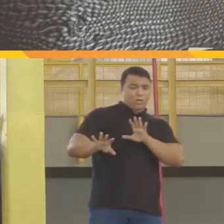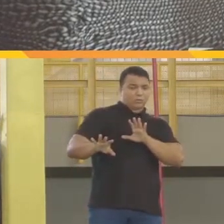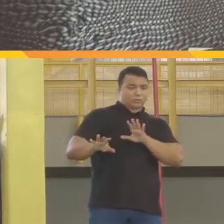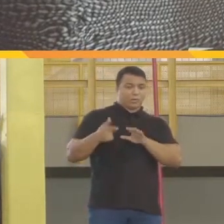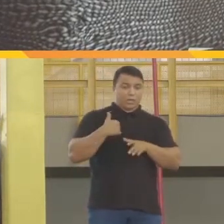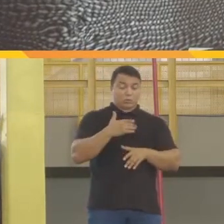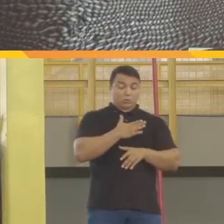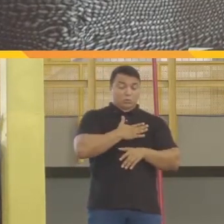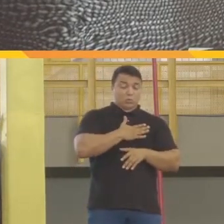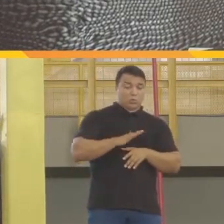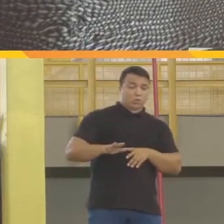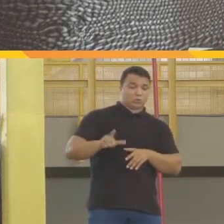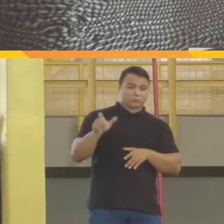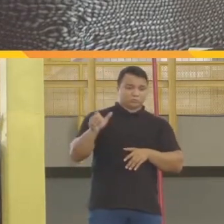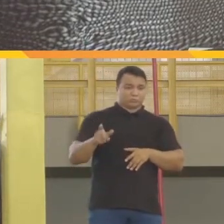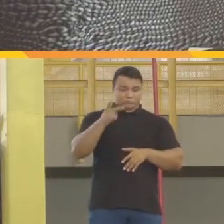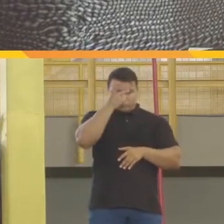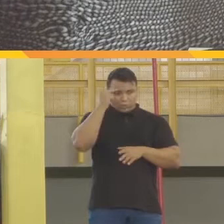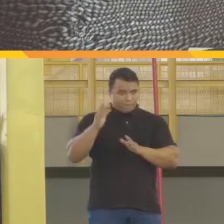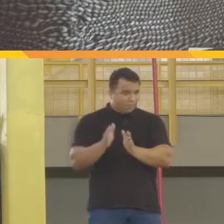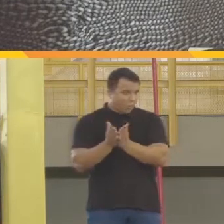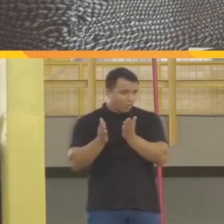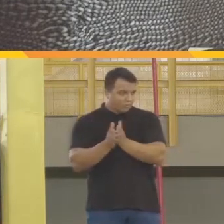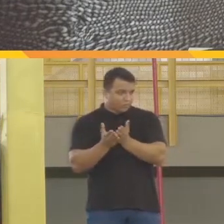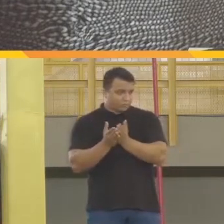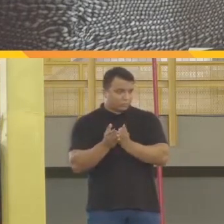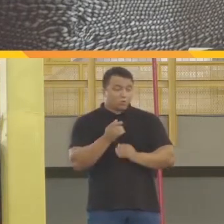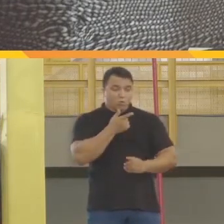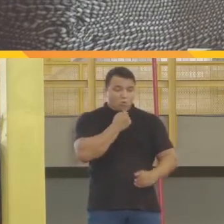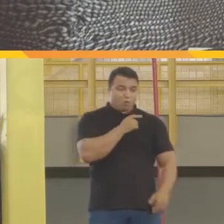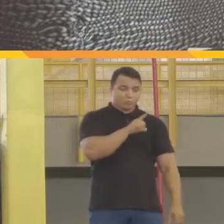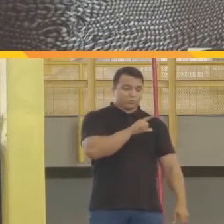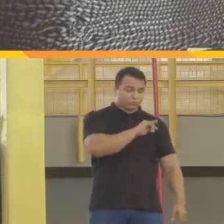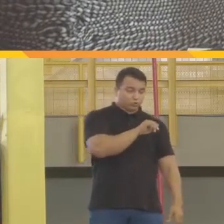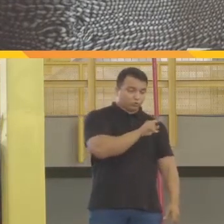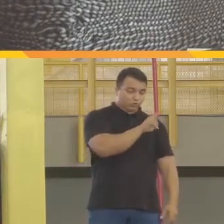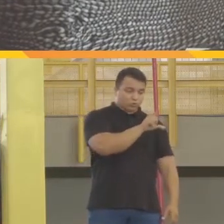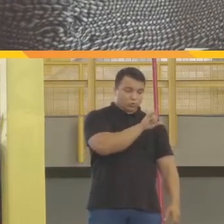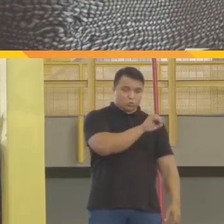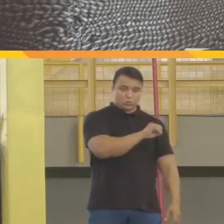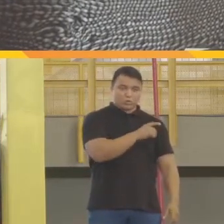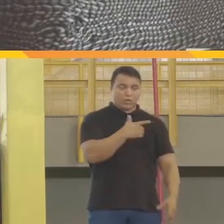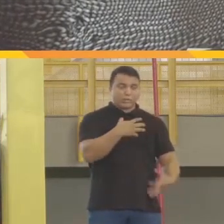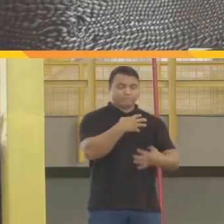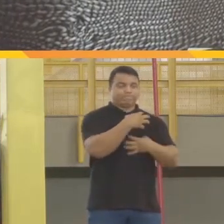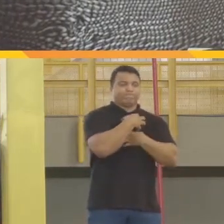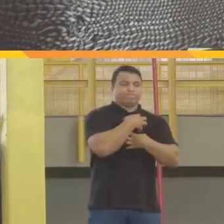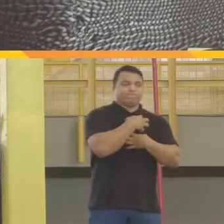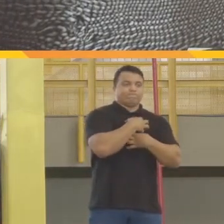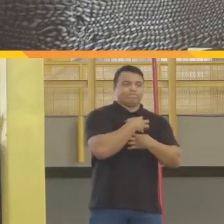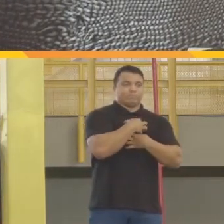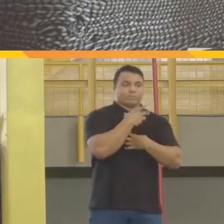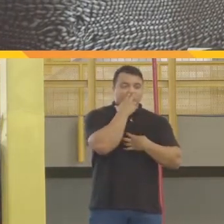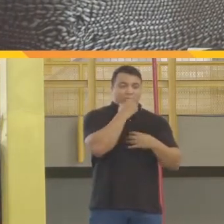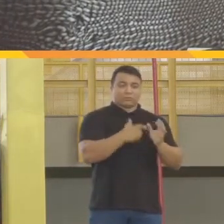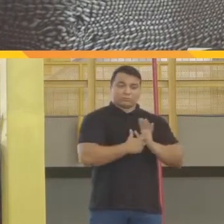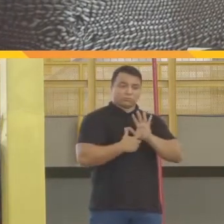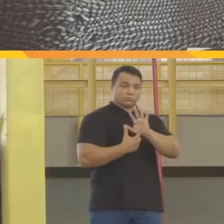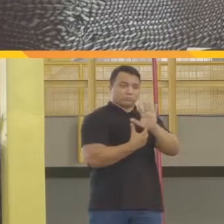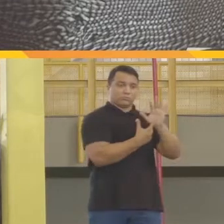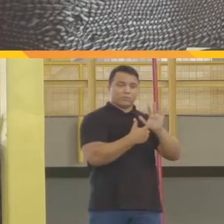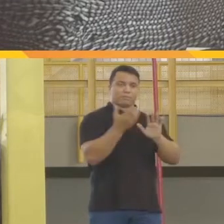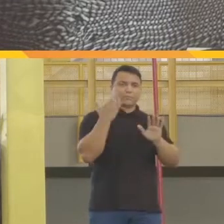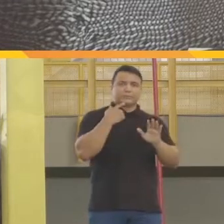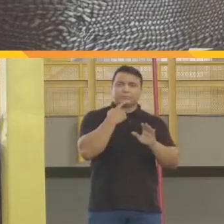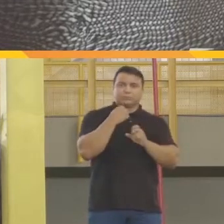Aporofobia, aversão aos pobres. O padre Júlio, ele ficou muito, mas muito destacado nos